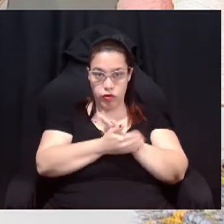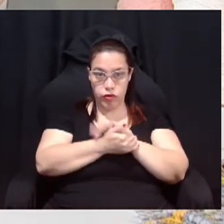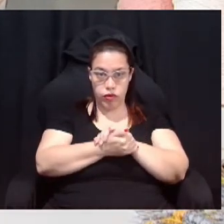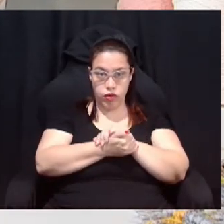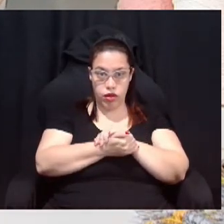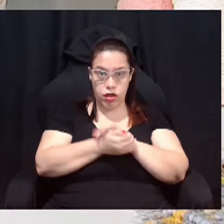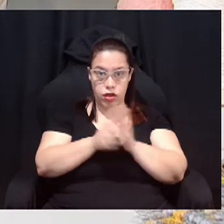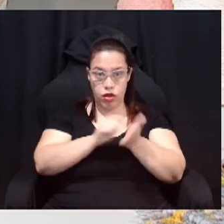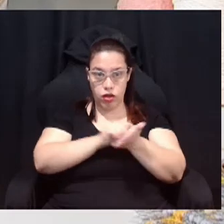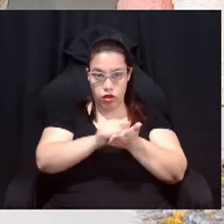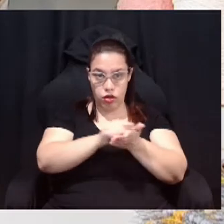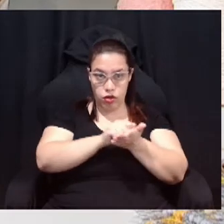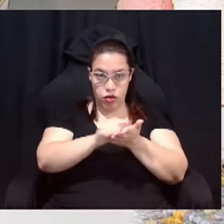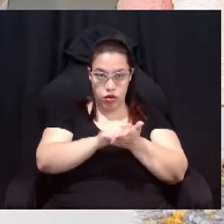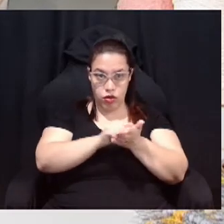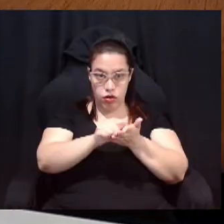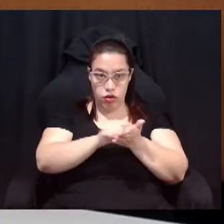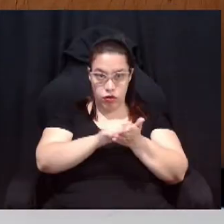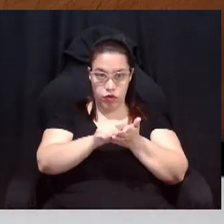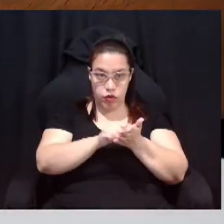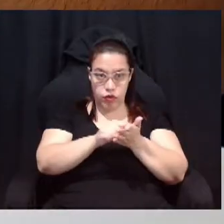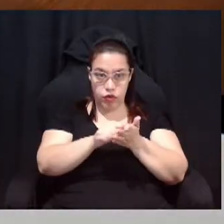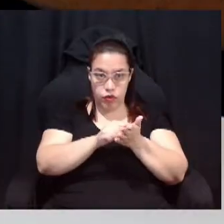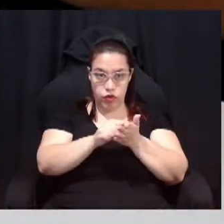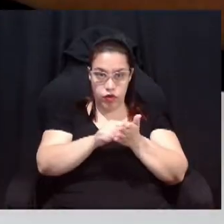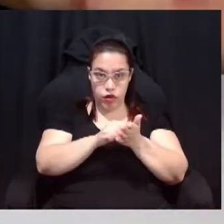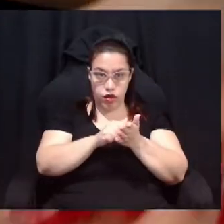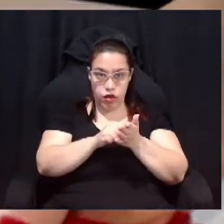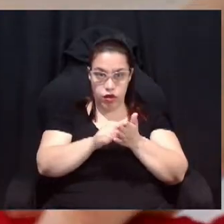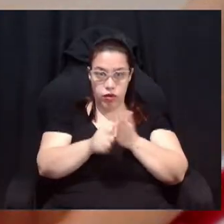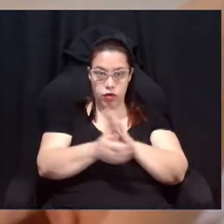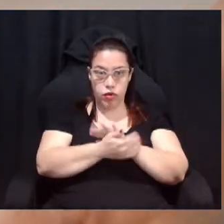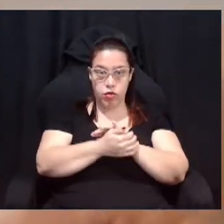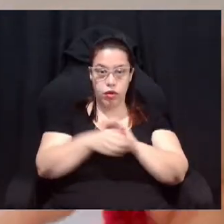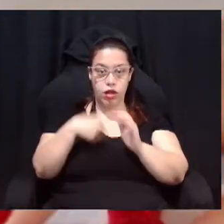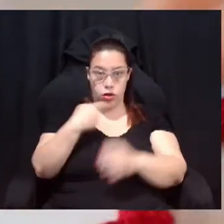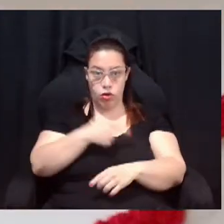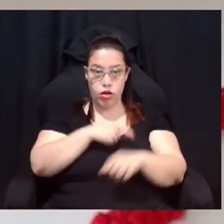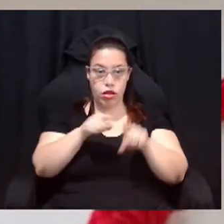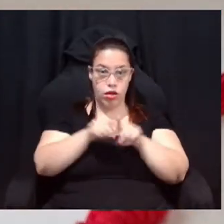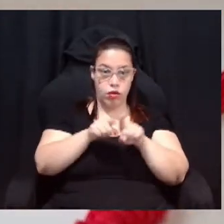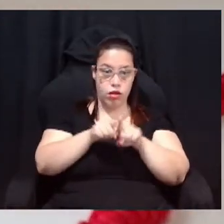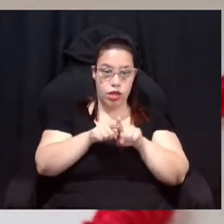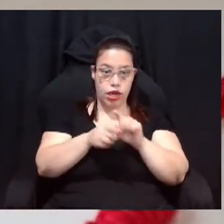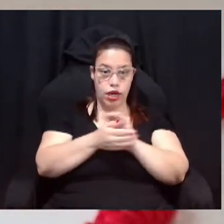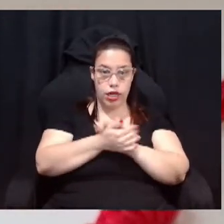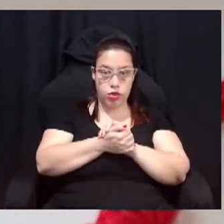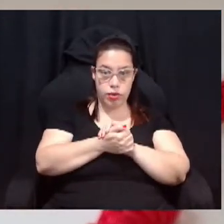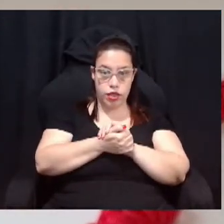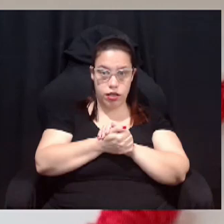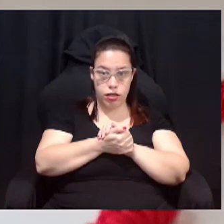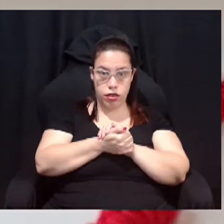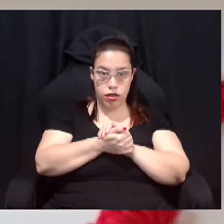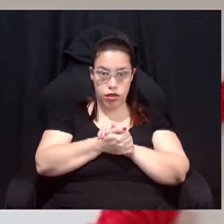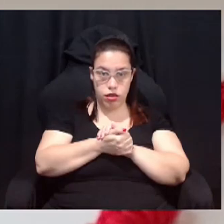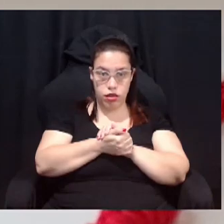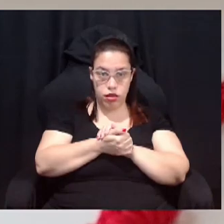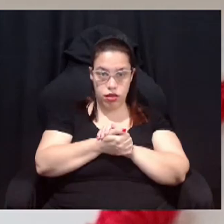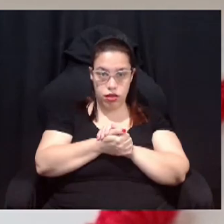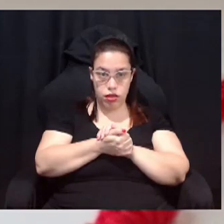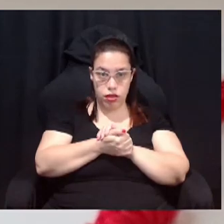vou trazer essa parte pra gente também. O que a gente vai utilizar?